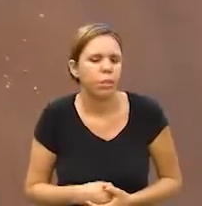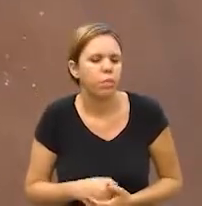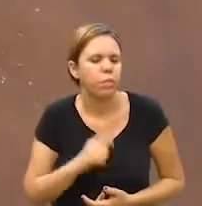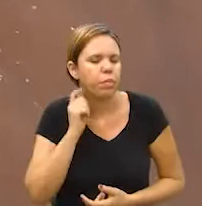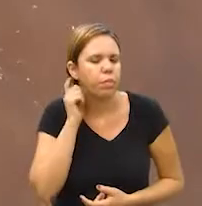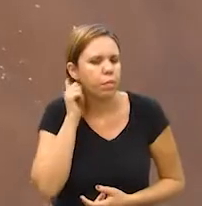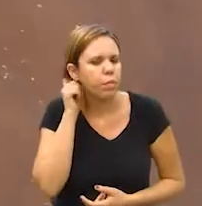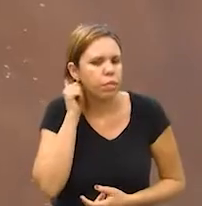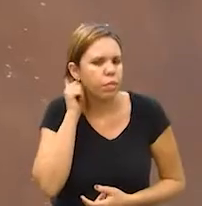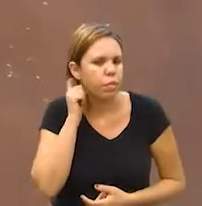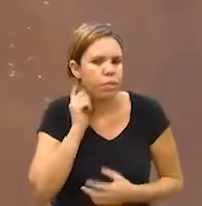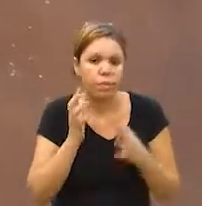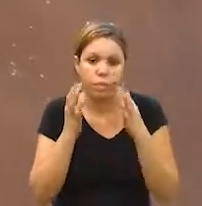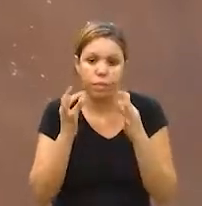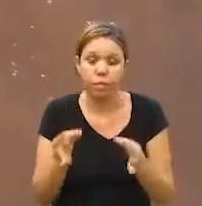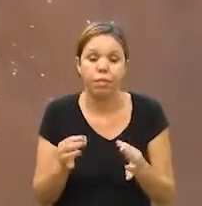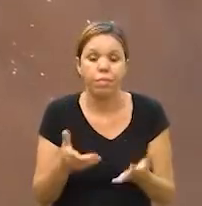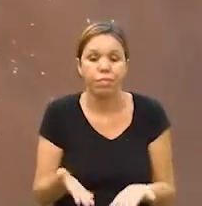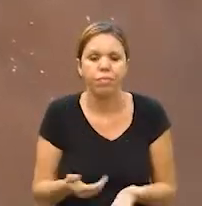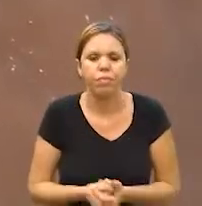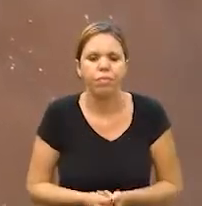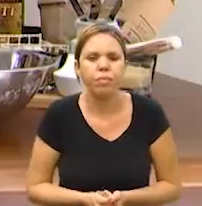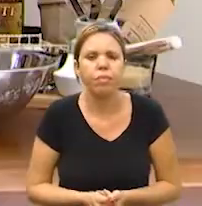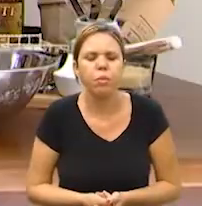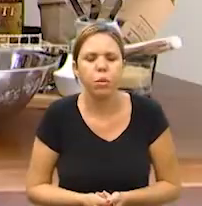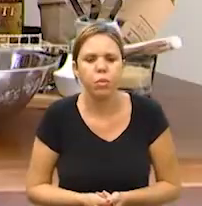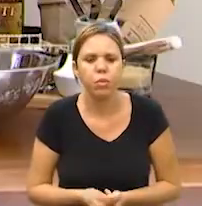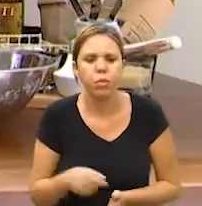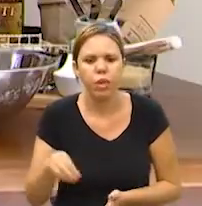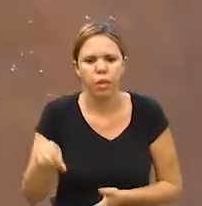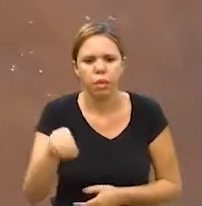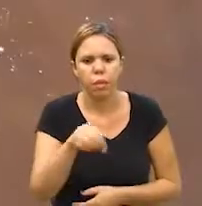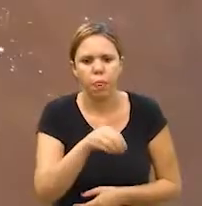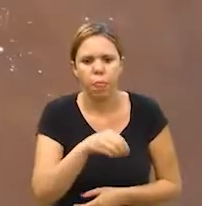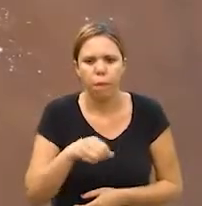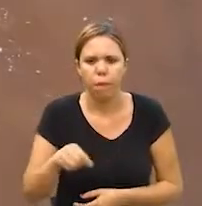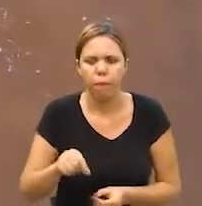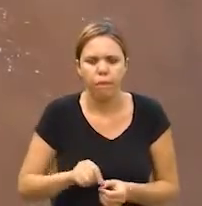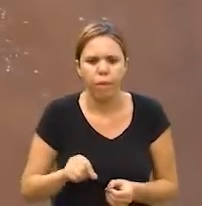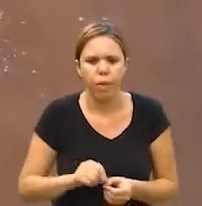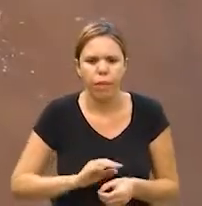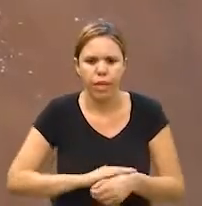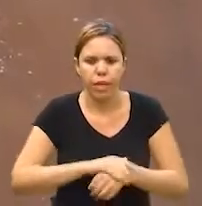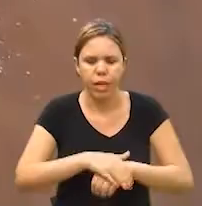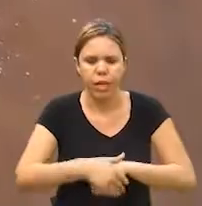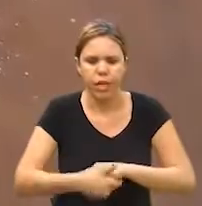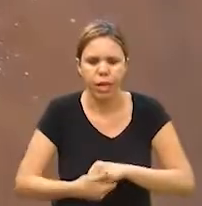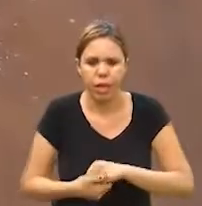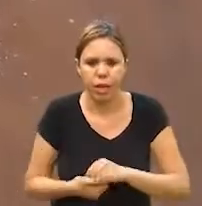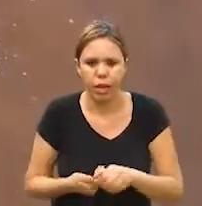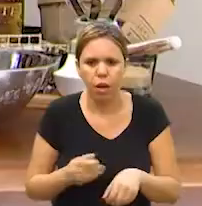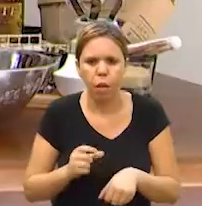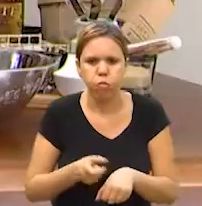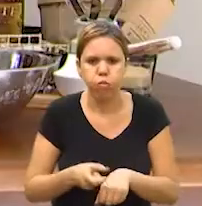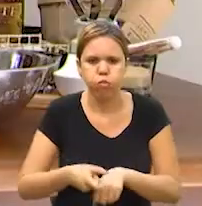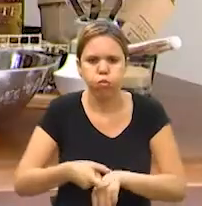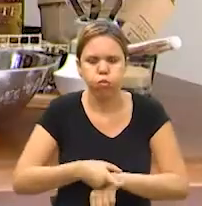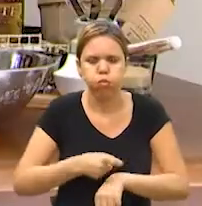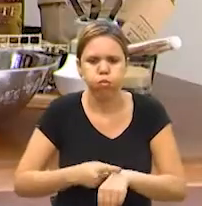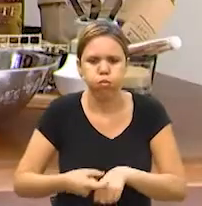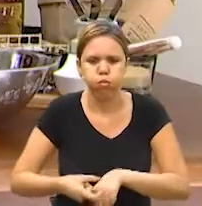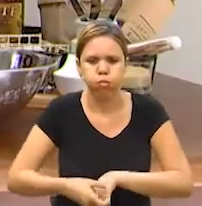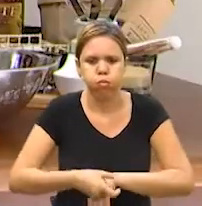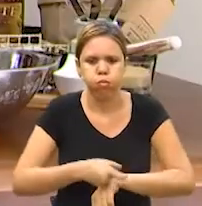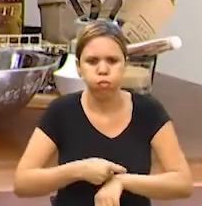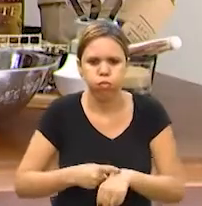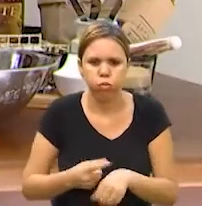Dou um pouquinho de tensão. Nesse caso, a gente vai fazê-la mais boleada. Então, a gente